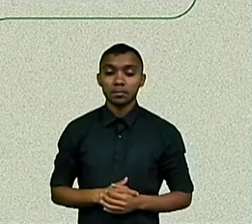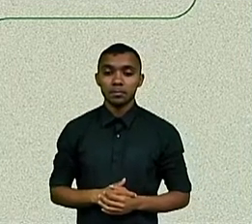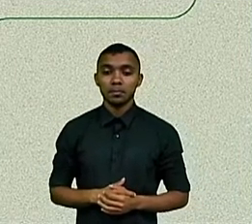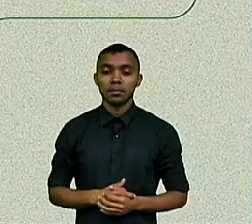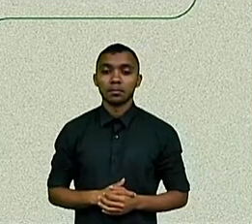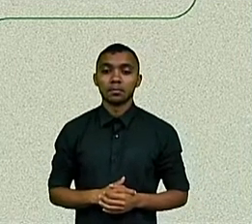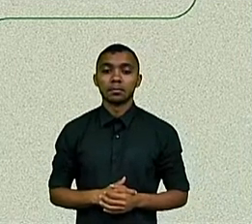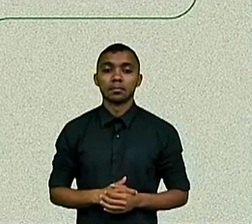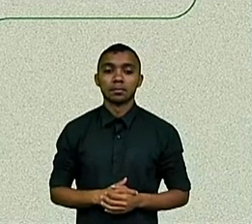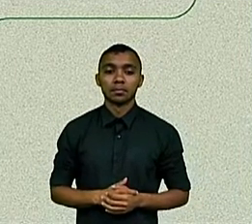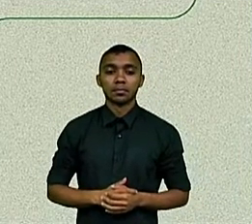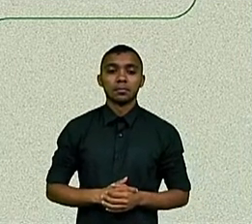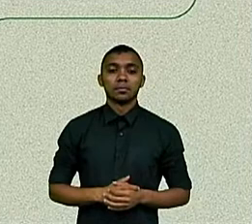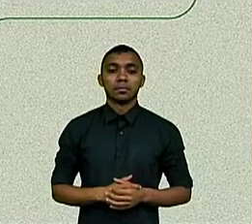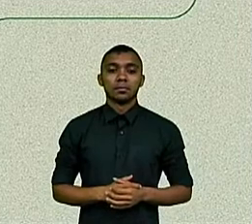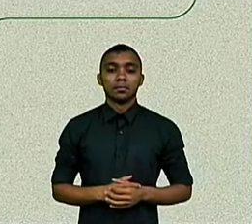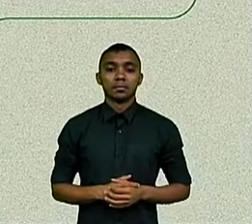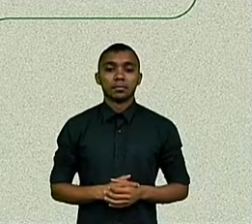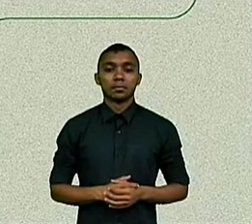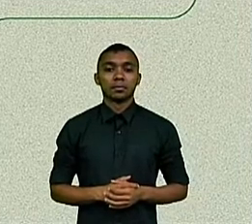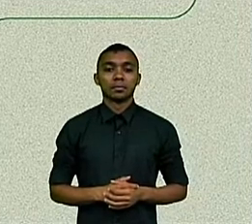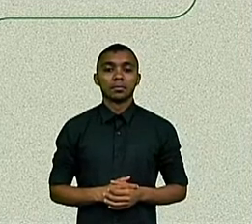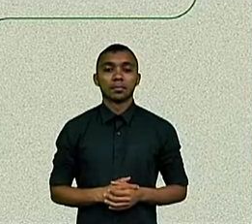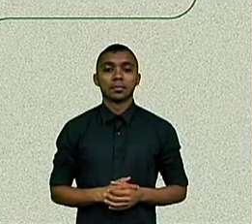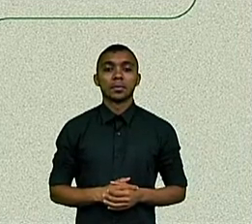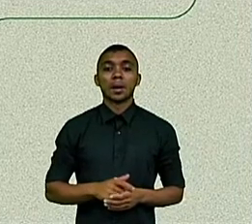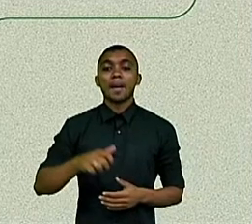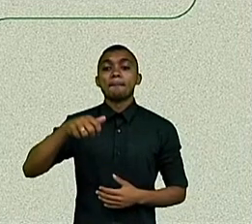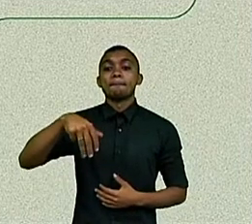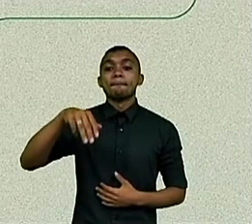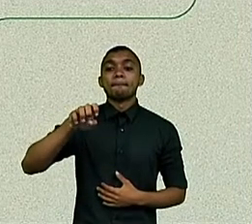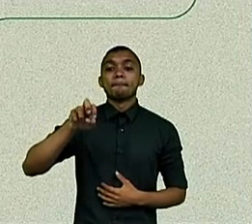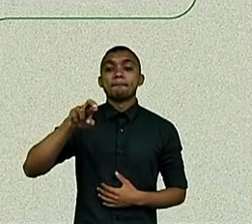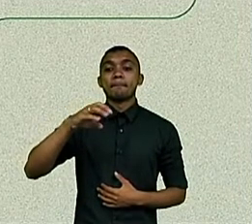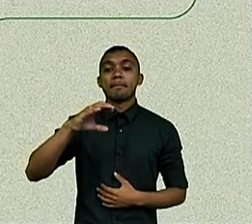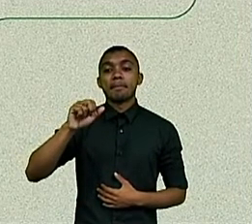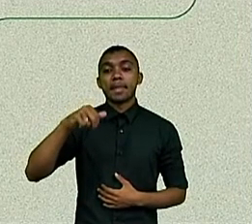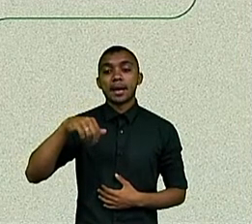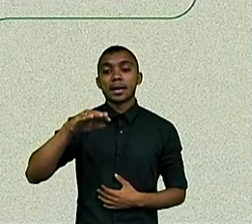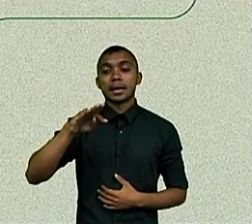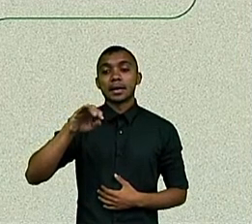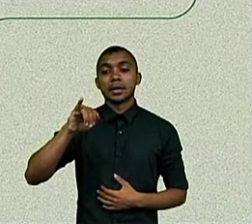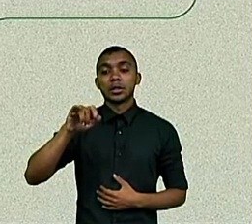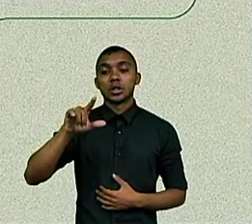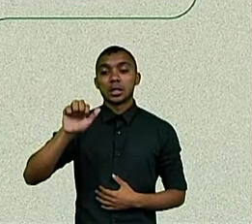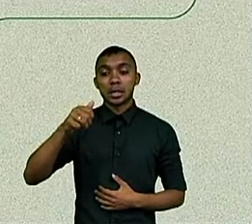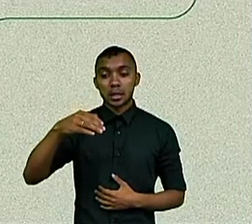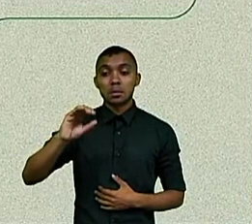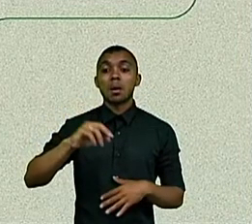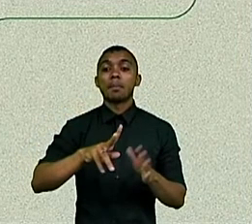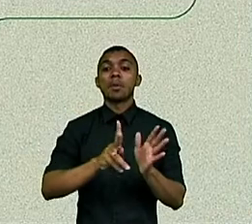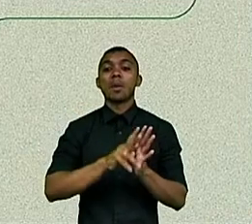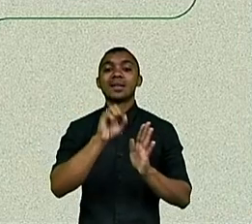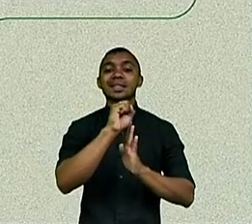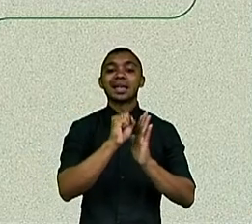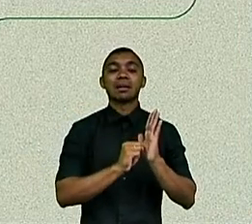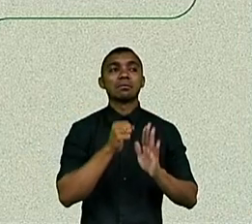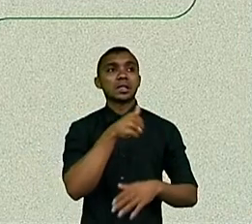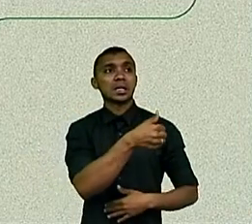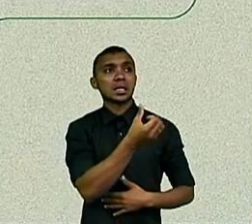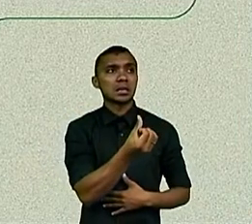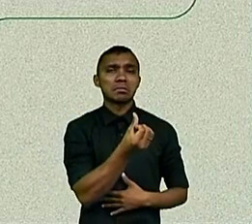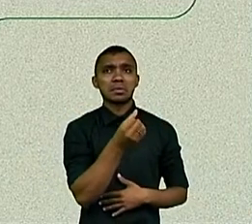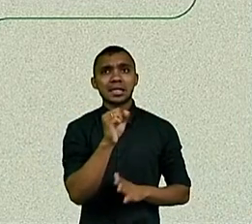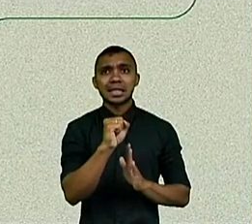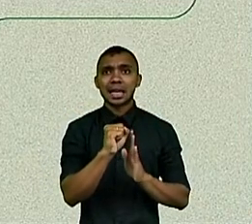acabei de dizer a vocês mercantilismo é uma política do estado moderno Absolutista do século 16 17 nós estamos